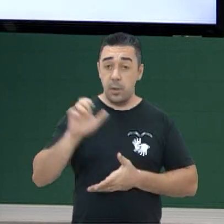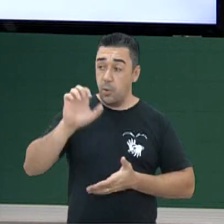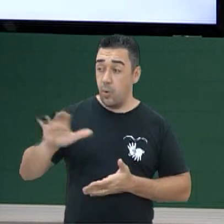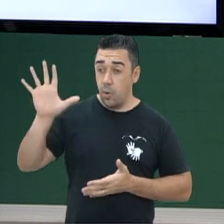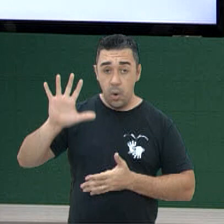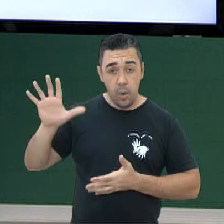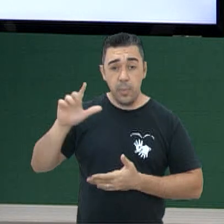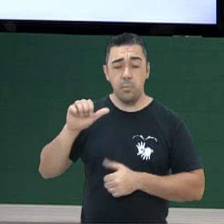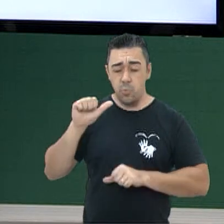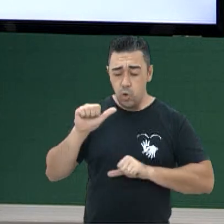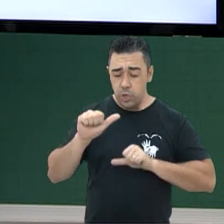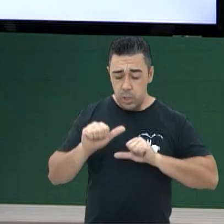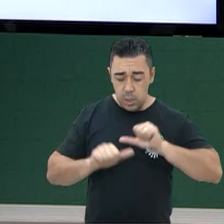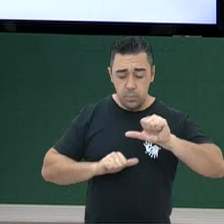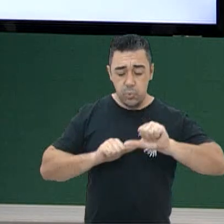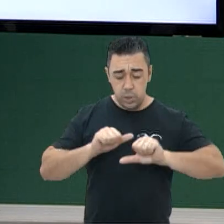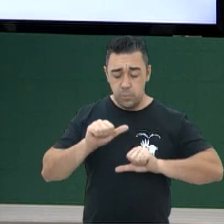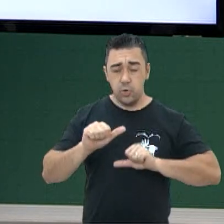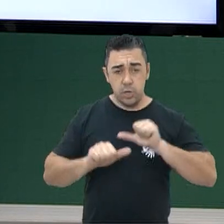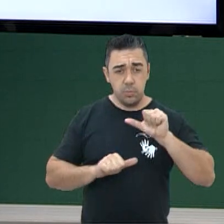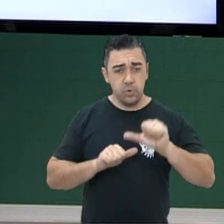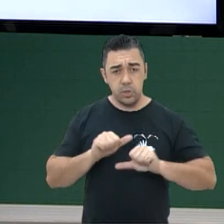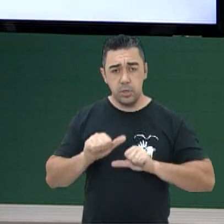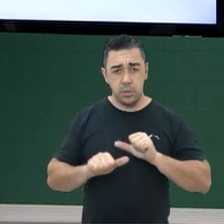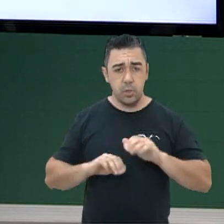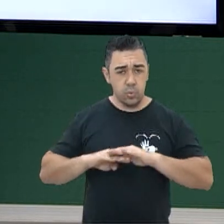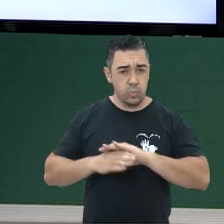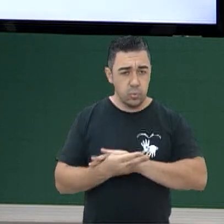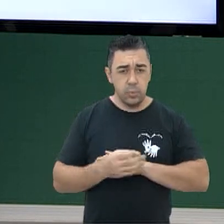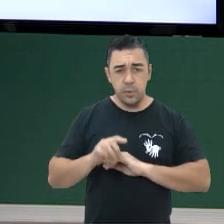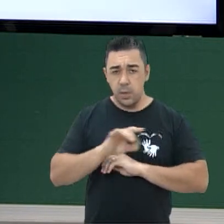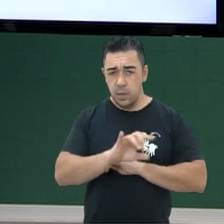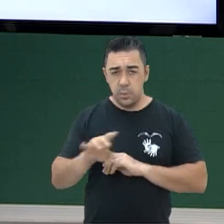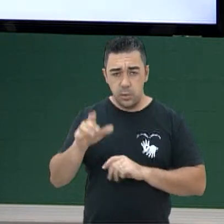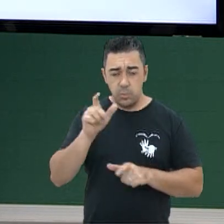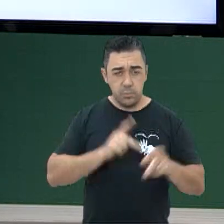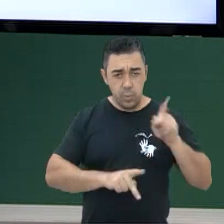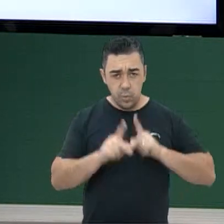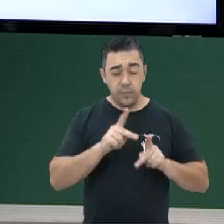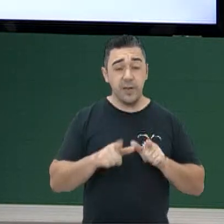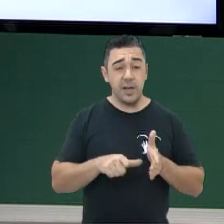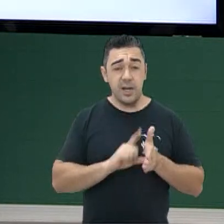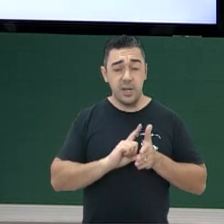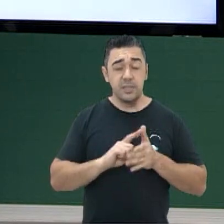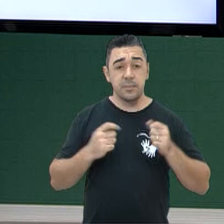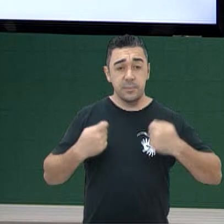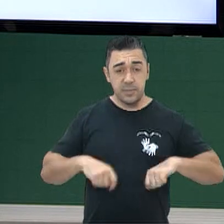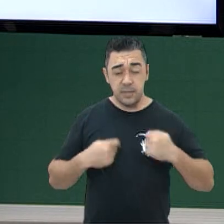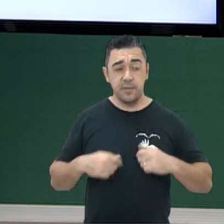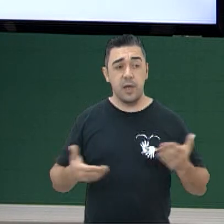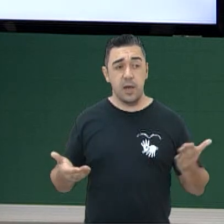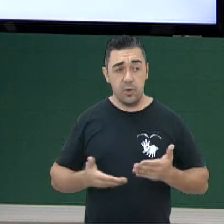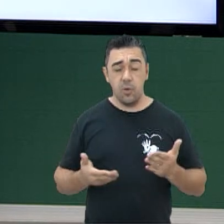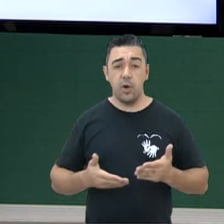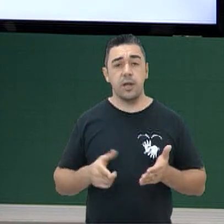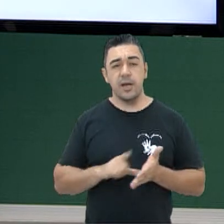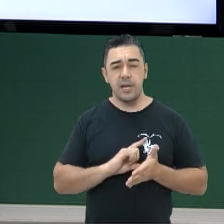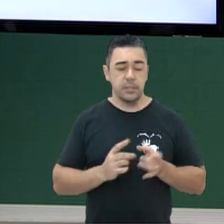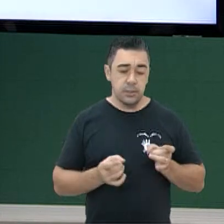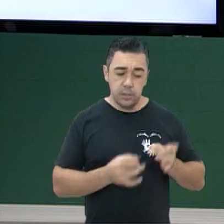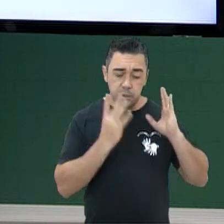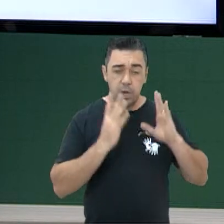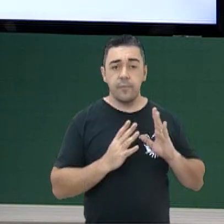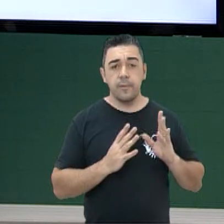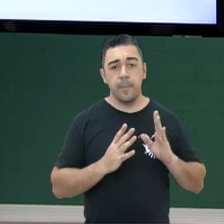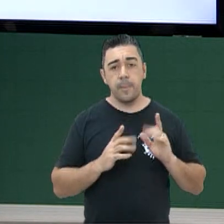em constante mudança nos hábitos e costumes. O que era antes essencial acaba sendo deixado de lado